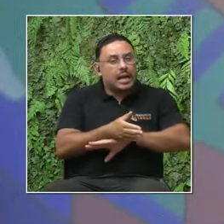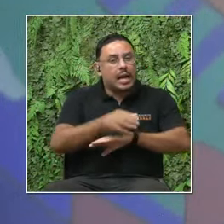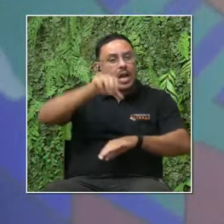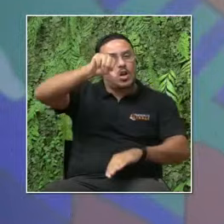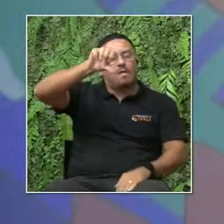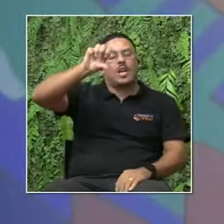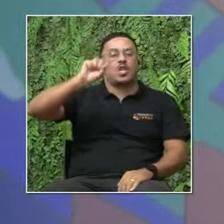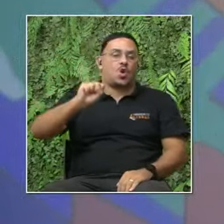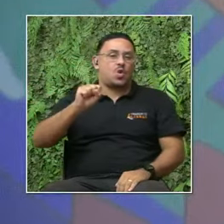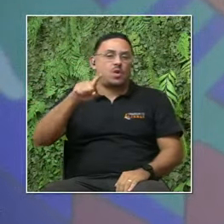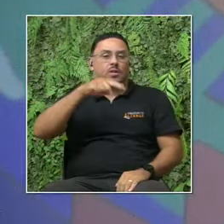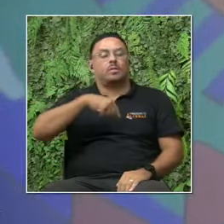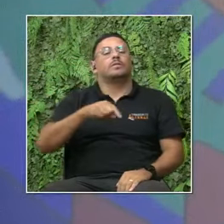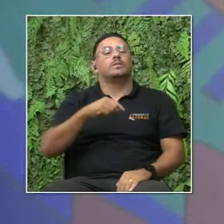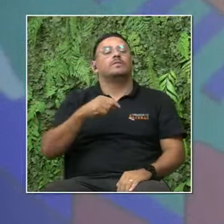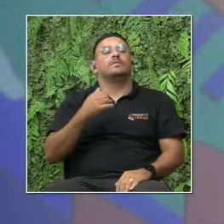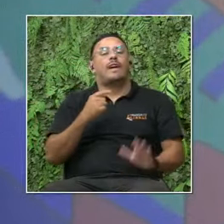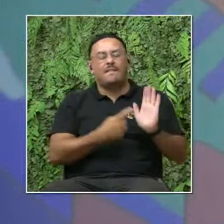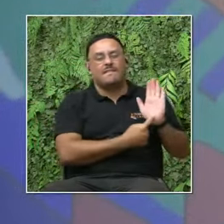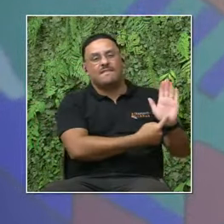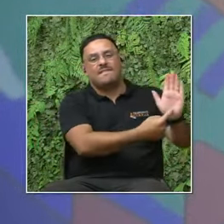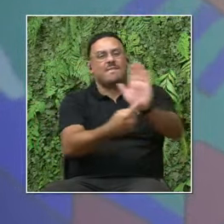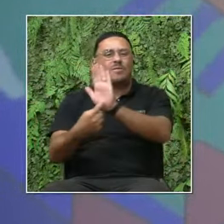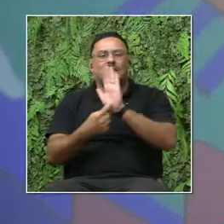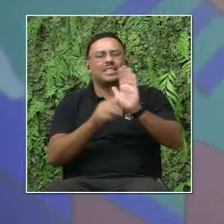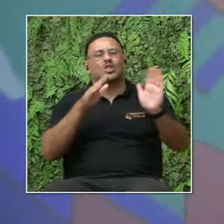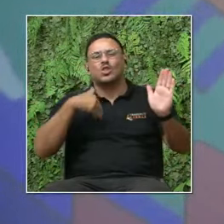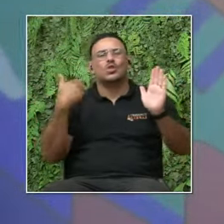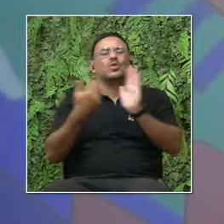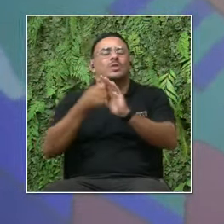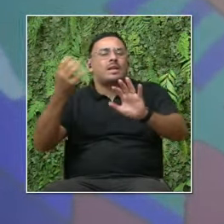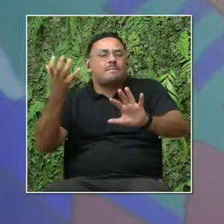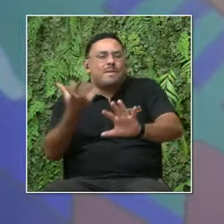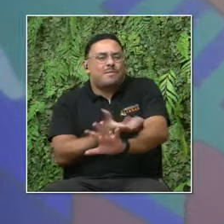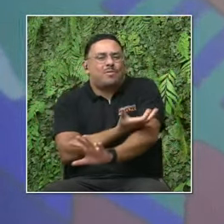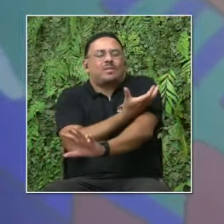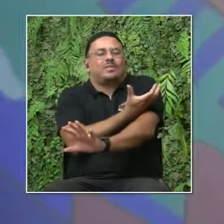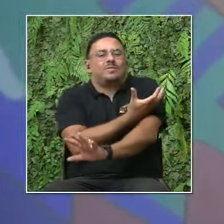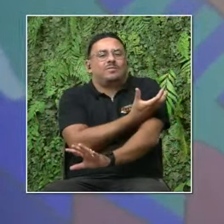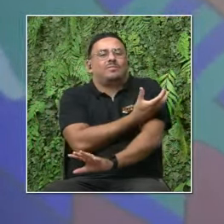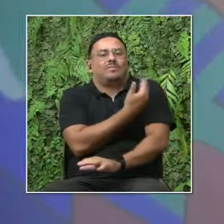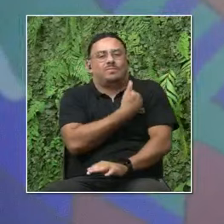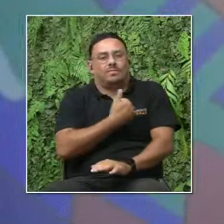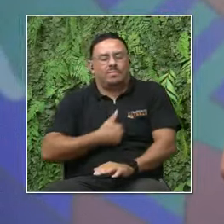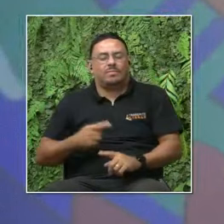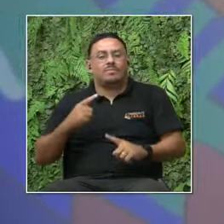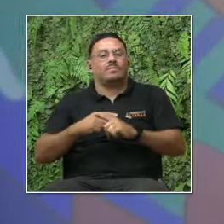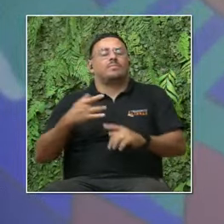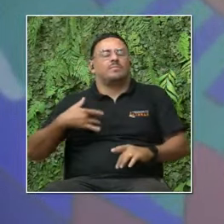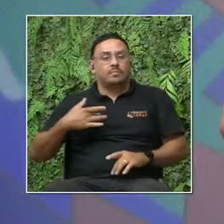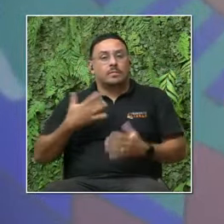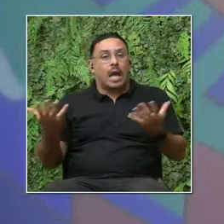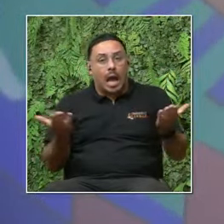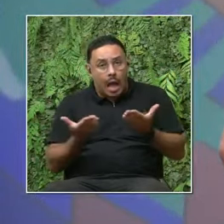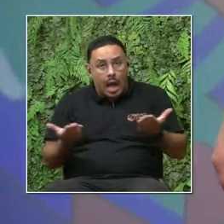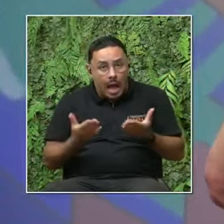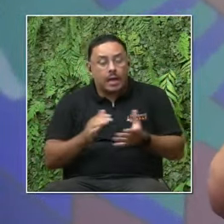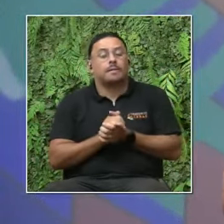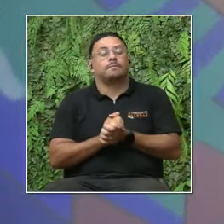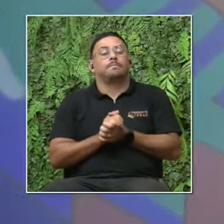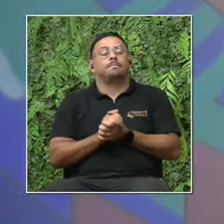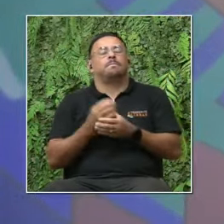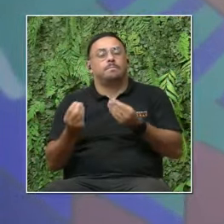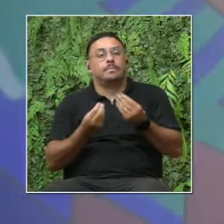98 e a gente vai levar para você todas as emoções de Atlético e Cruzeiro bom terminado a nossa mentalização acaba de